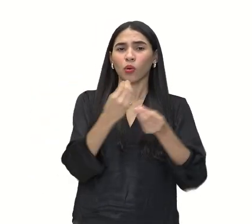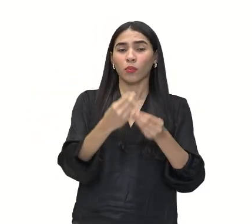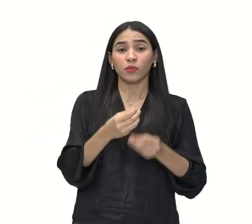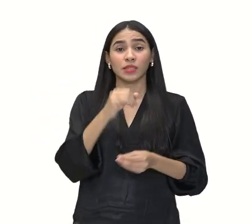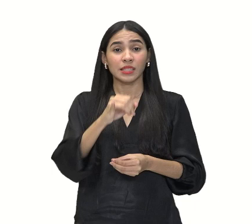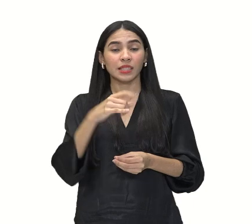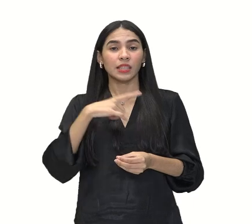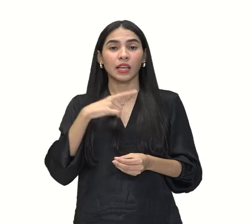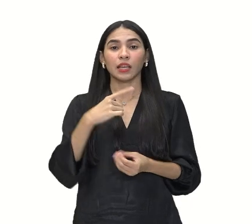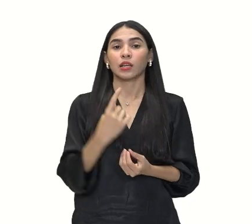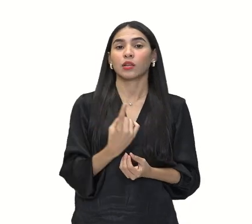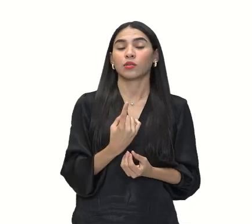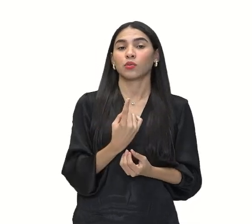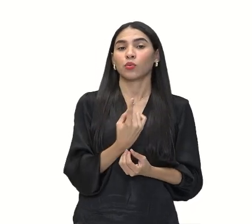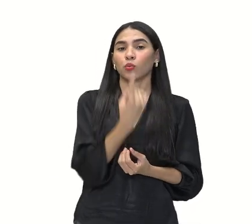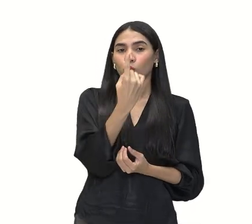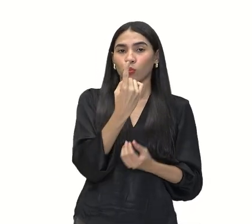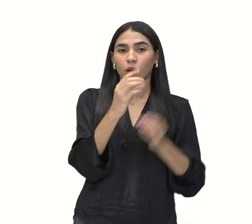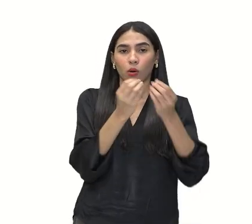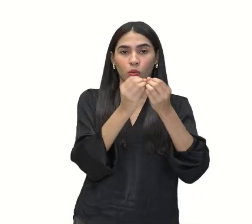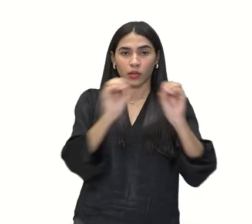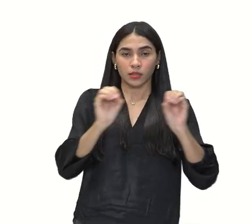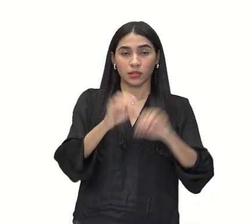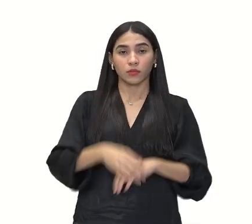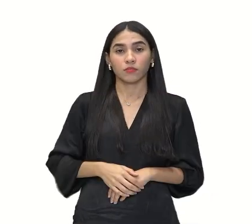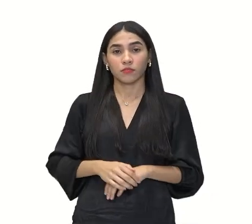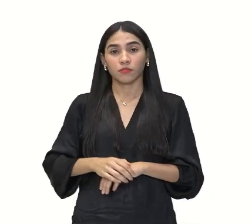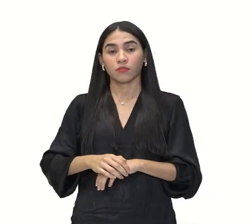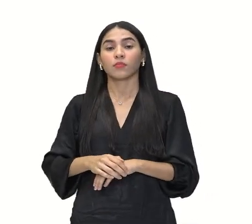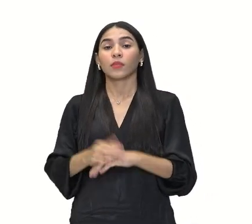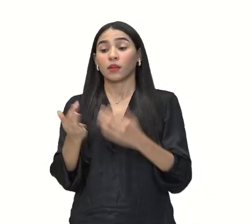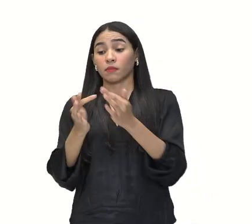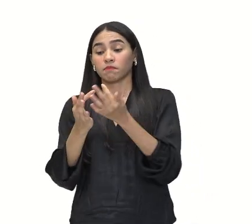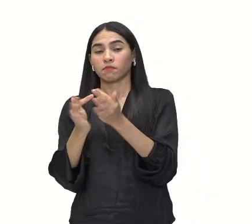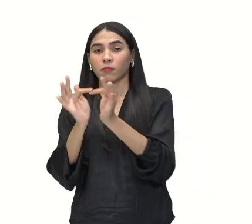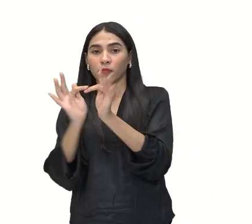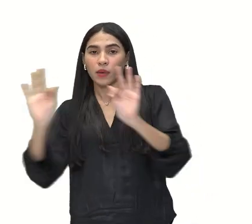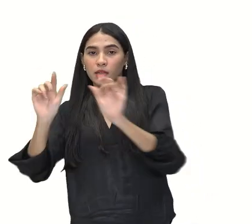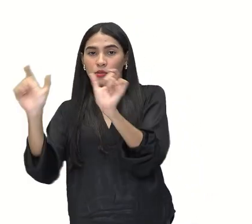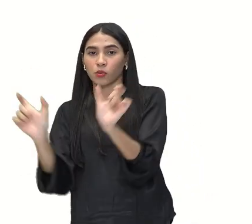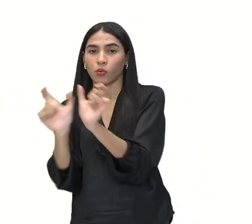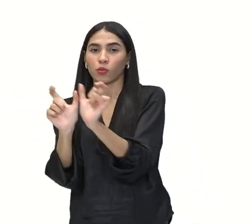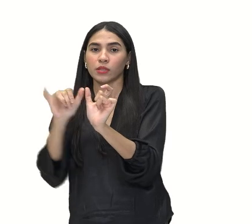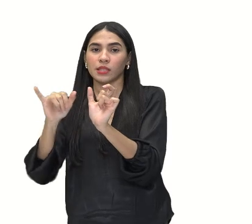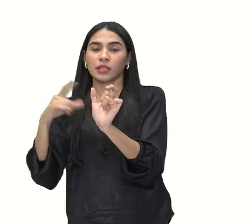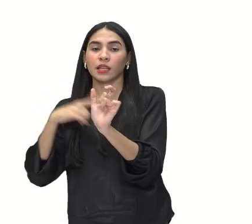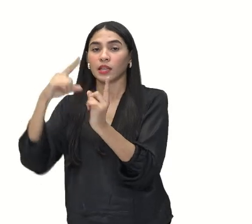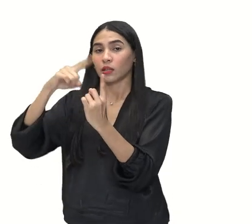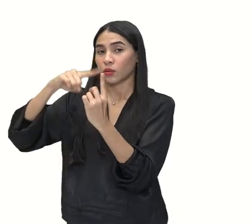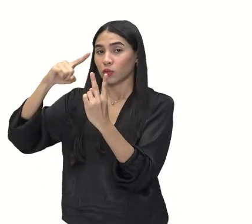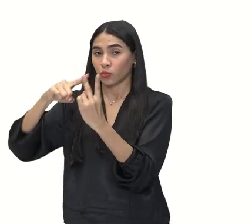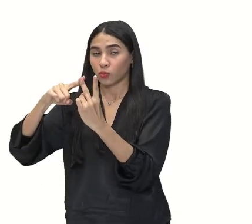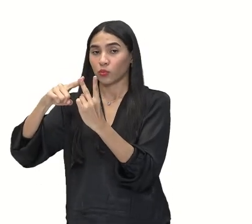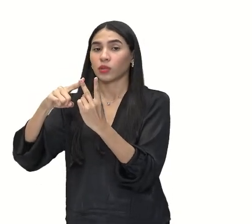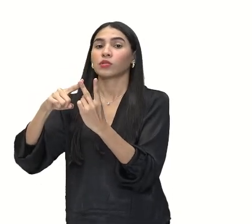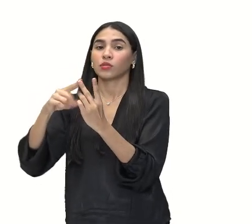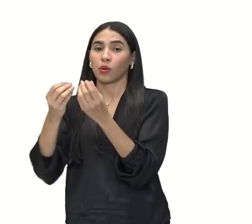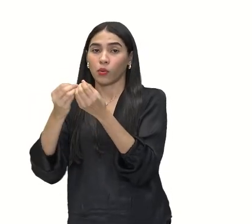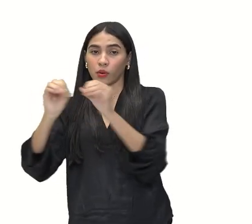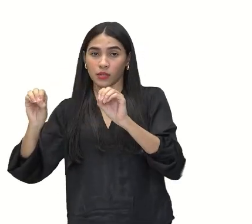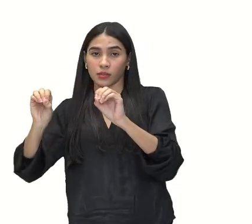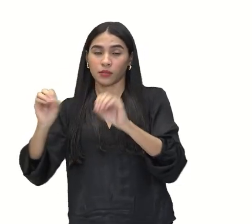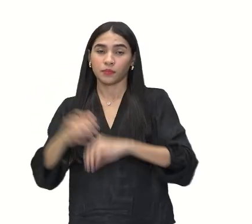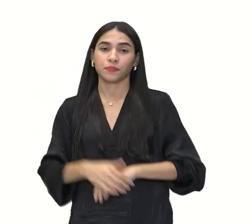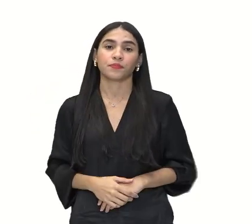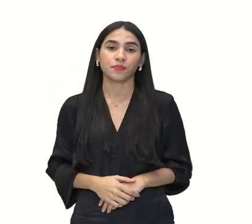tenho apenas uma oração. E o período será composto quando eu possuir duas ou mais